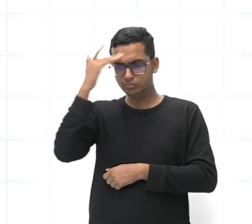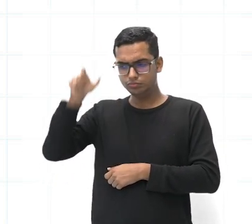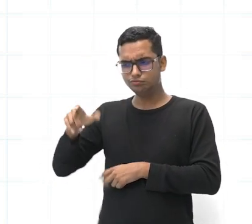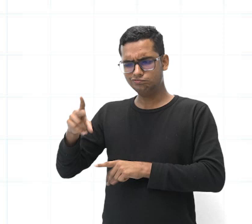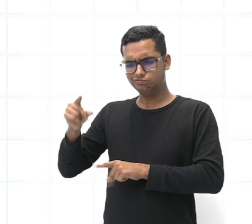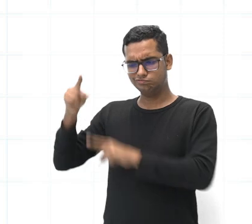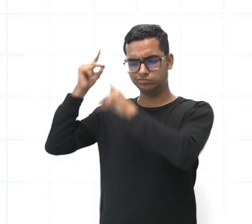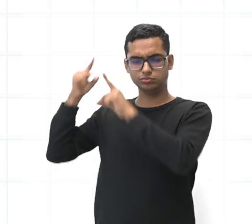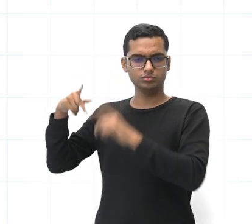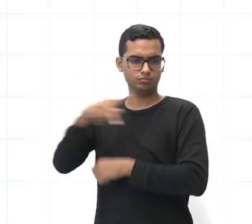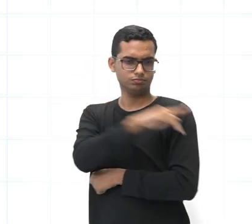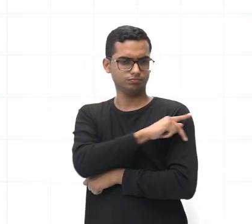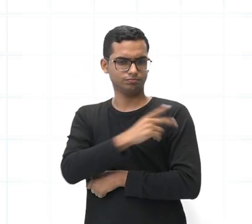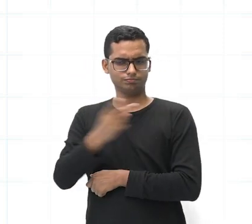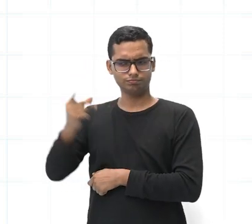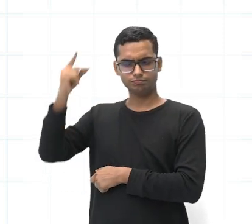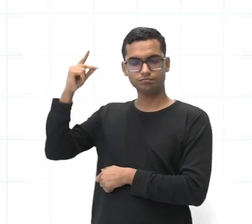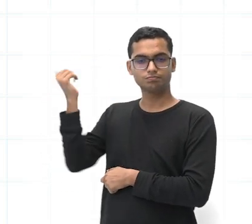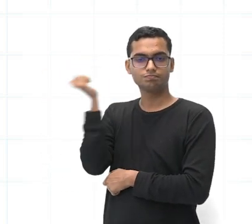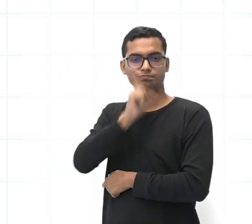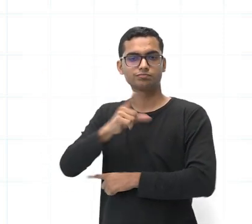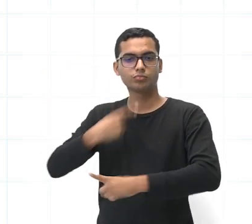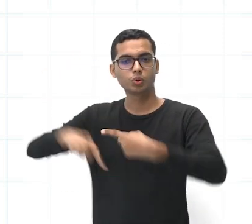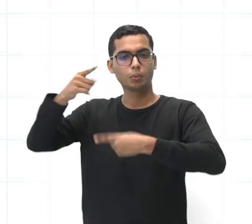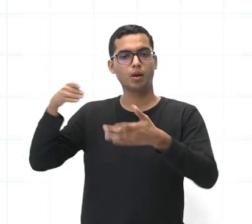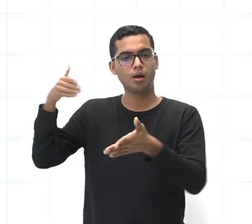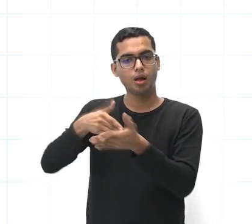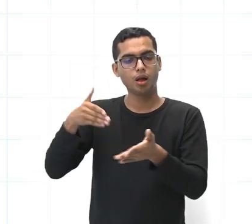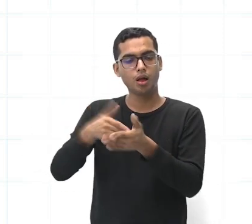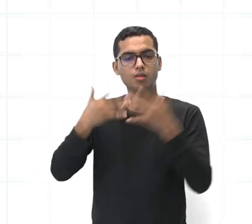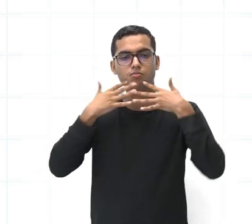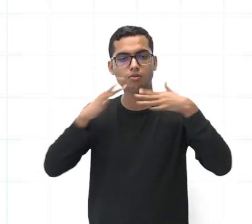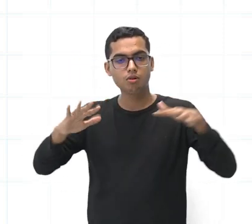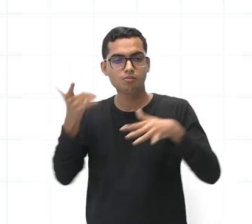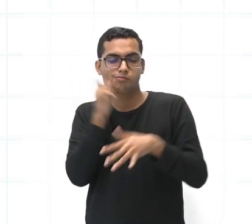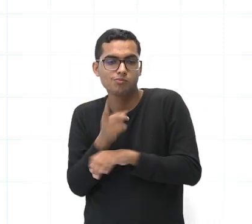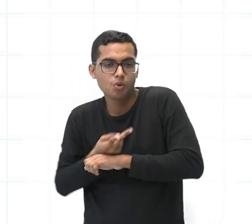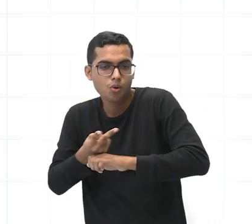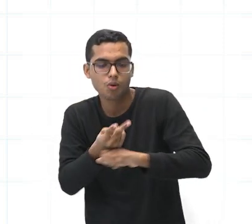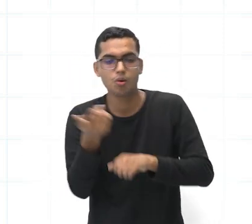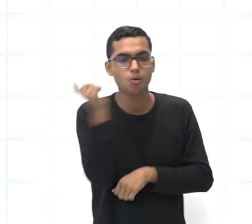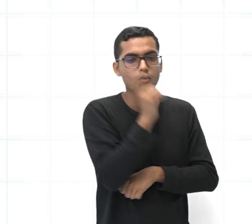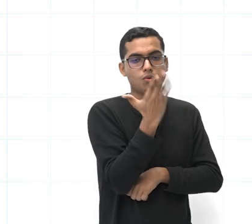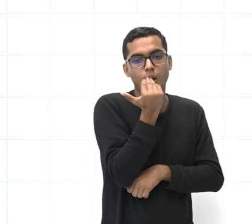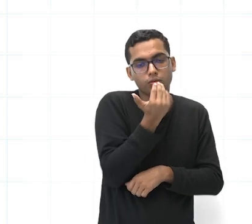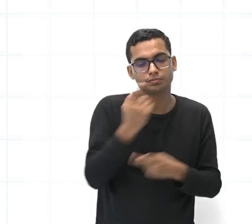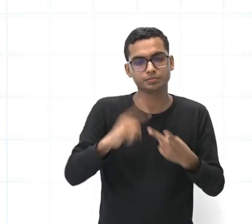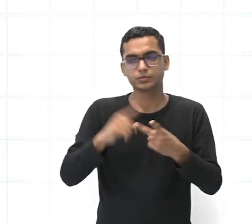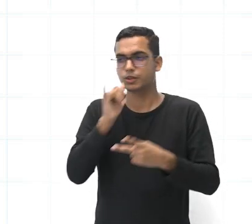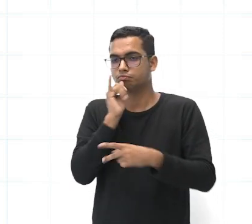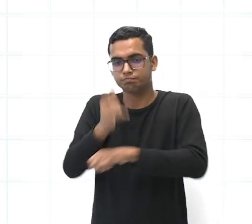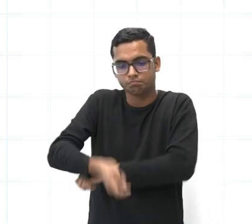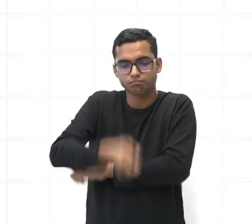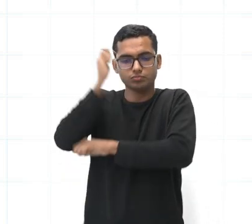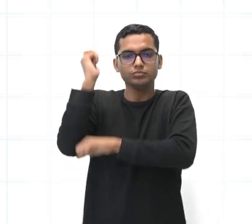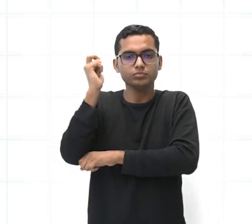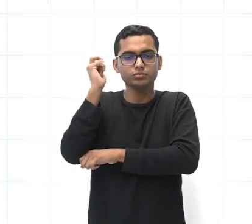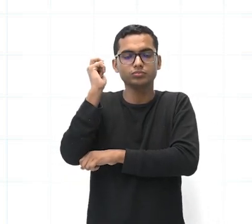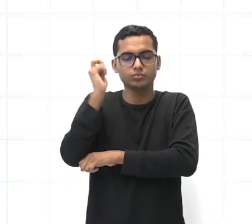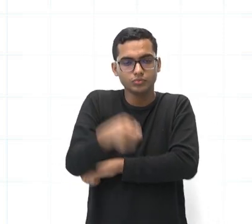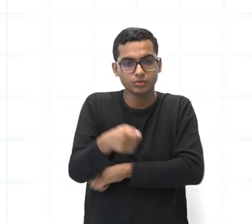superou diversos obstáculos naturais para obter alimentos, como é o caso da pesca, e